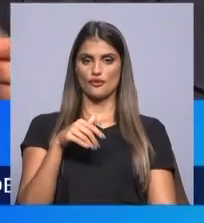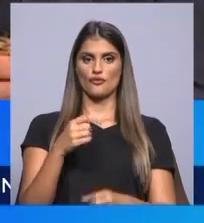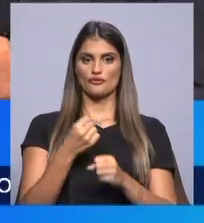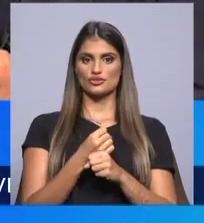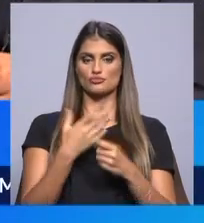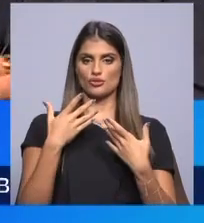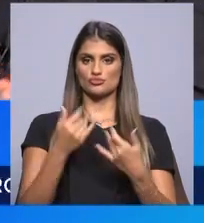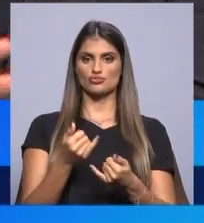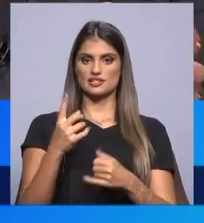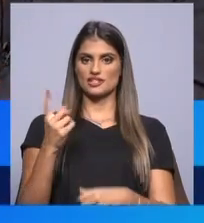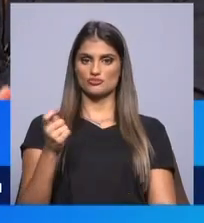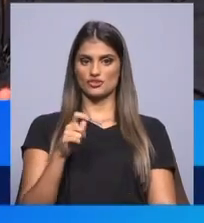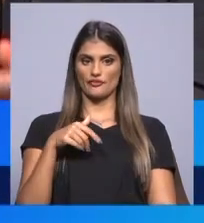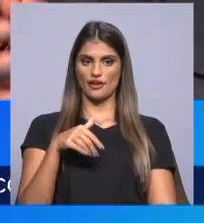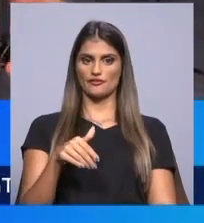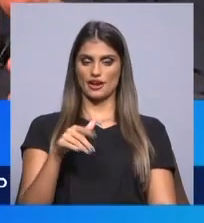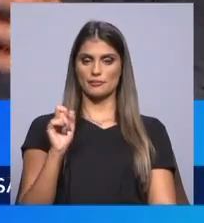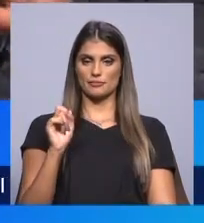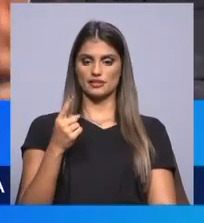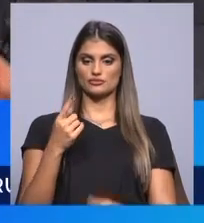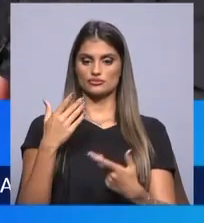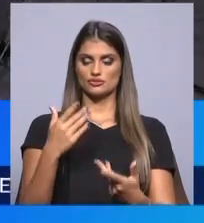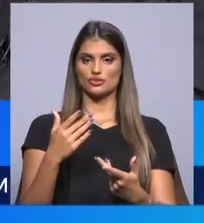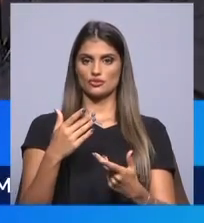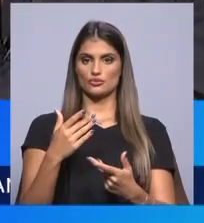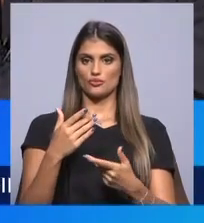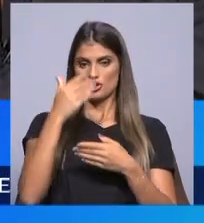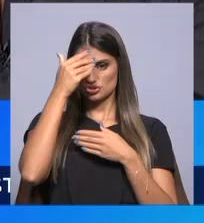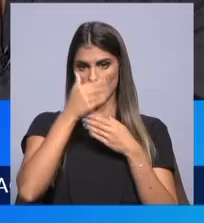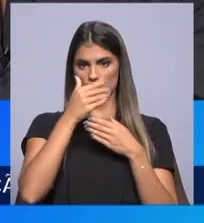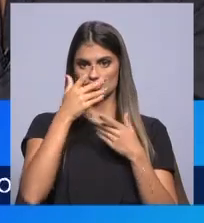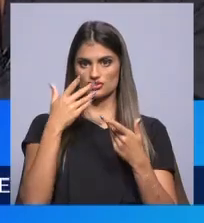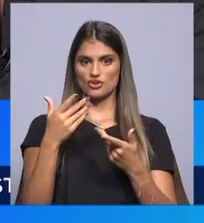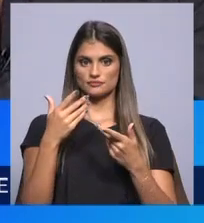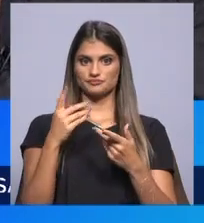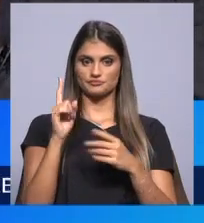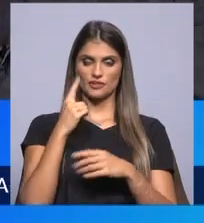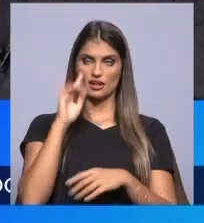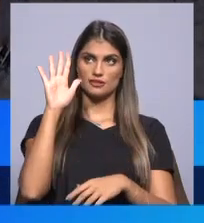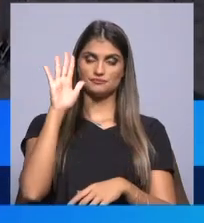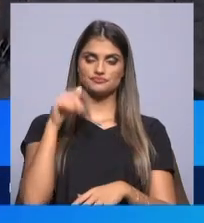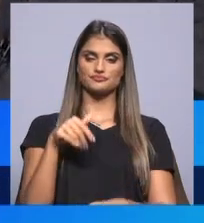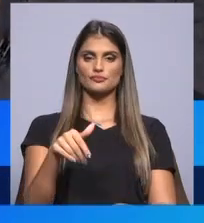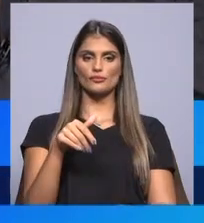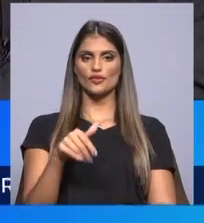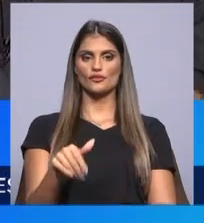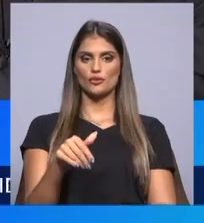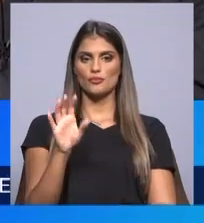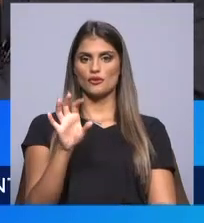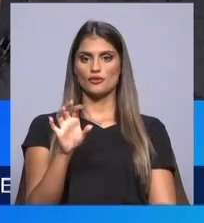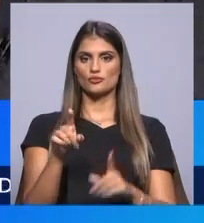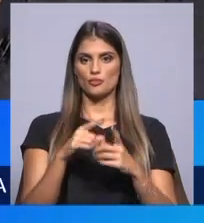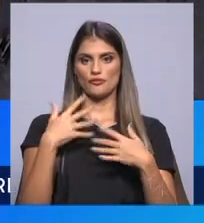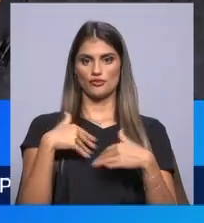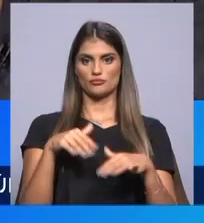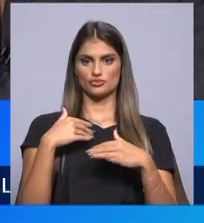nos próximos 6 meses. Muito rapidamente, os astronautas que estão na Estação Espacial Internacional vão utilizar uma espécie de uma vestimenta